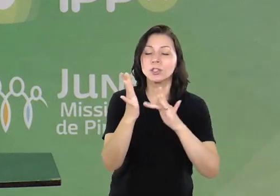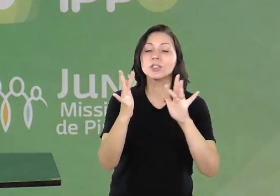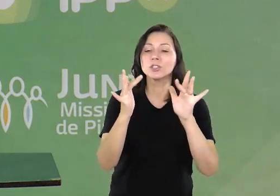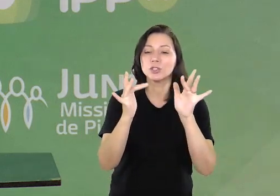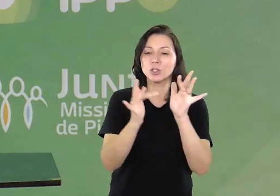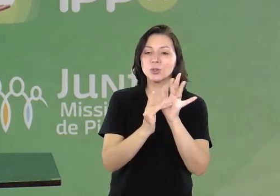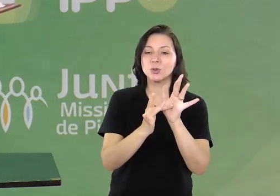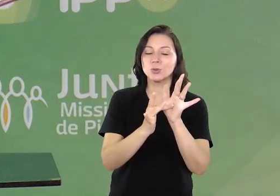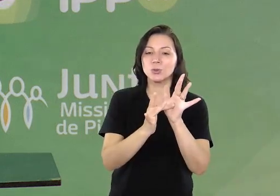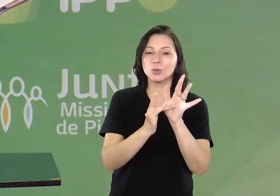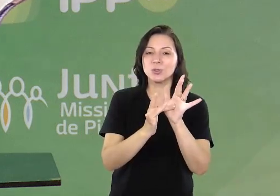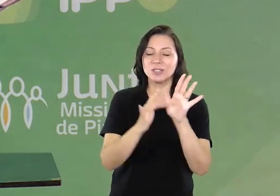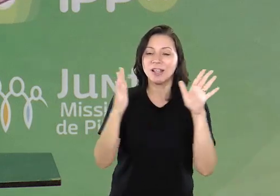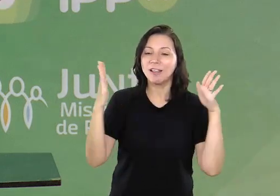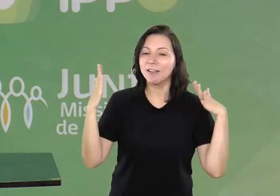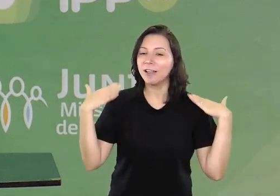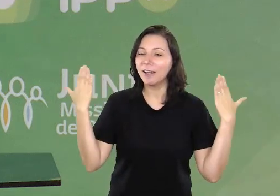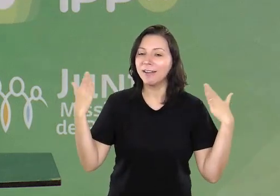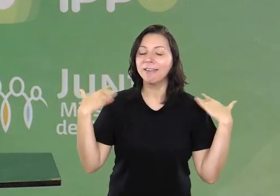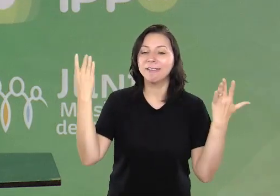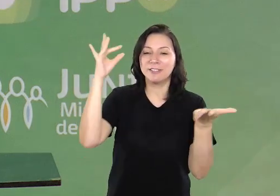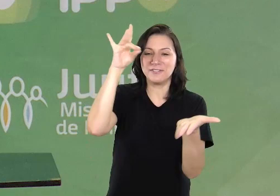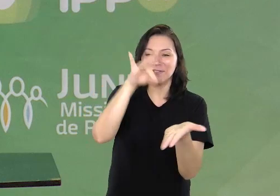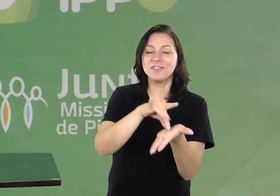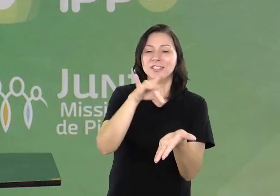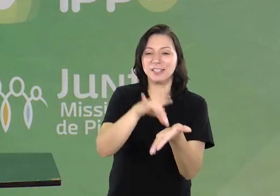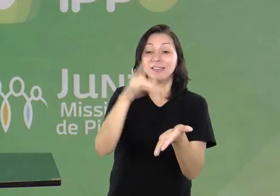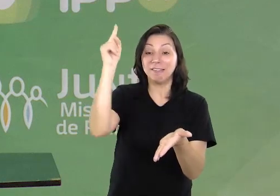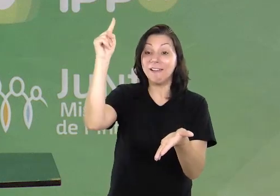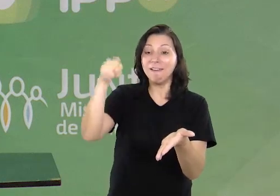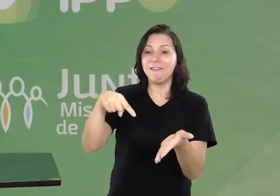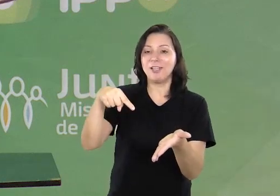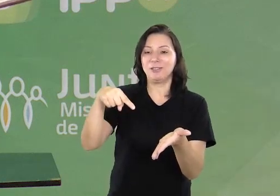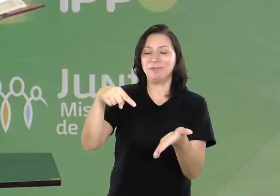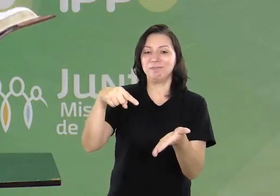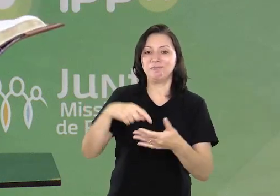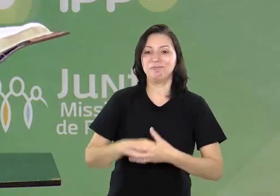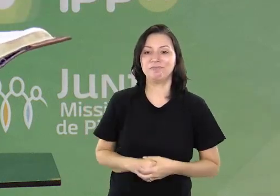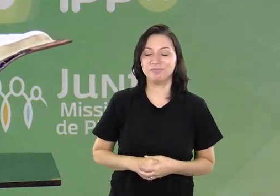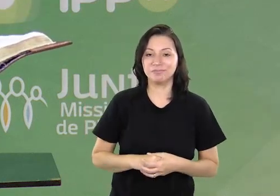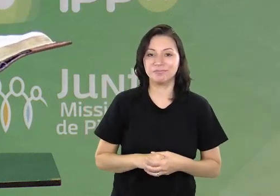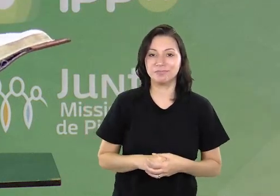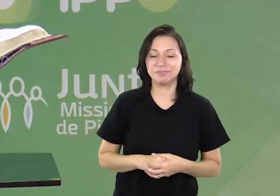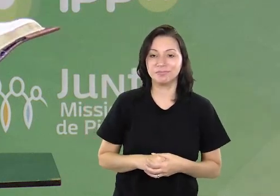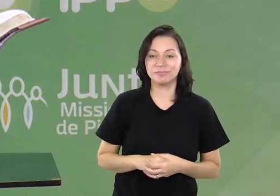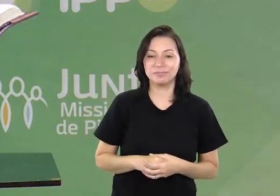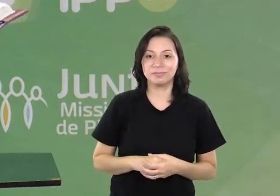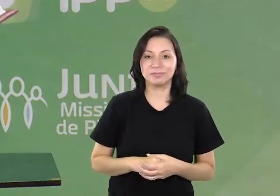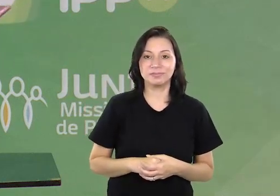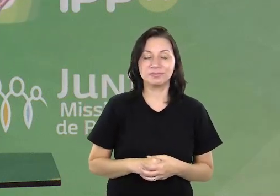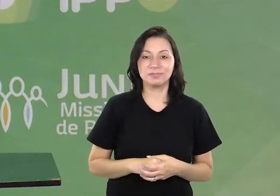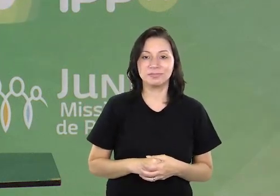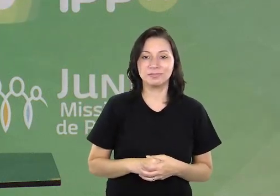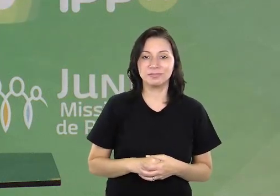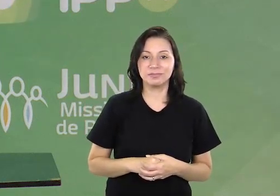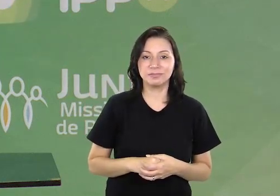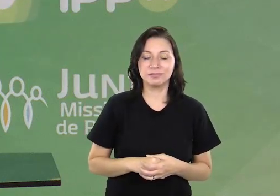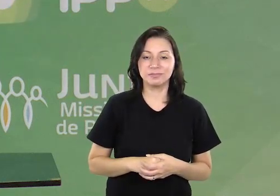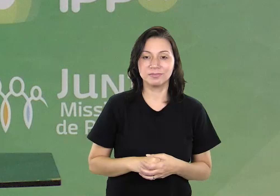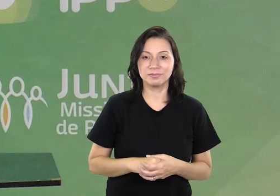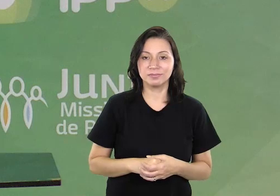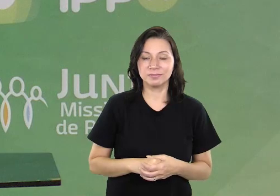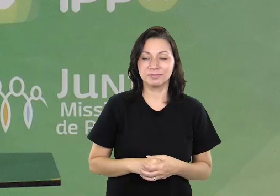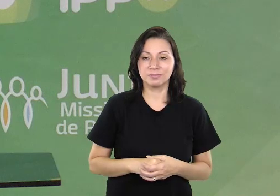a nossa felicidade porque em Jesus o sorriso é dado de